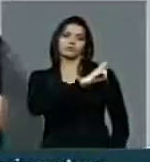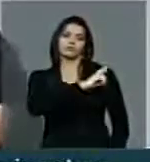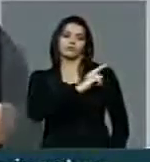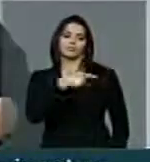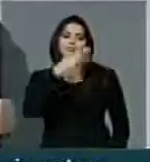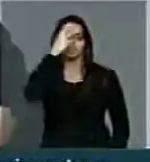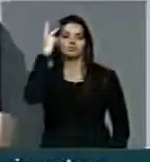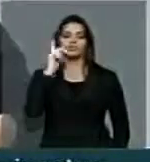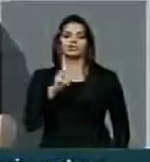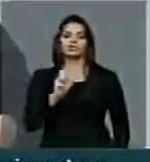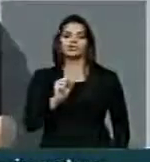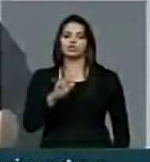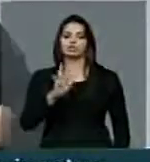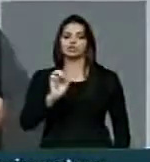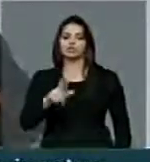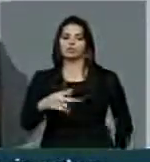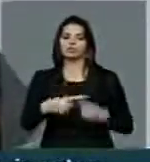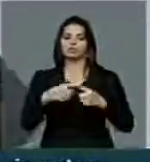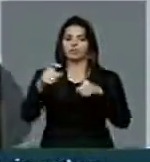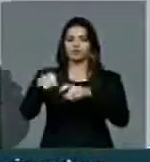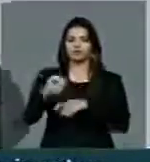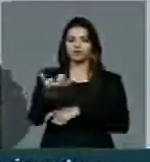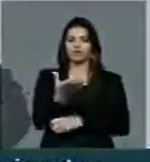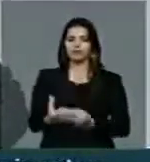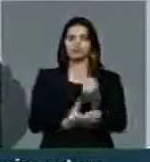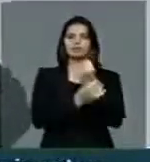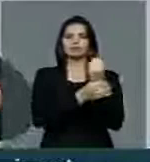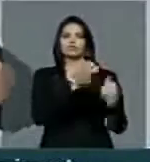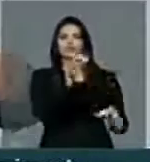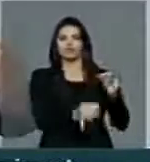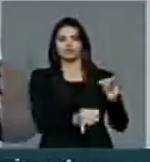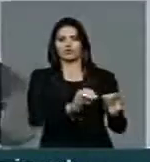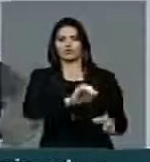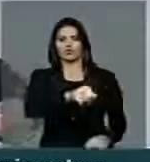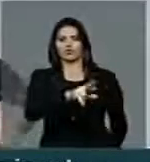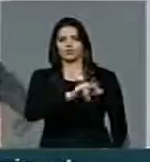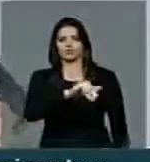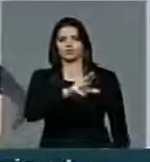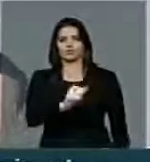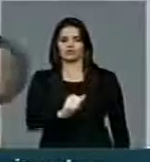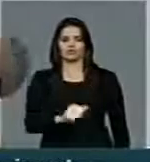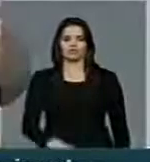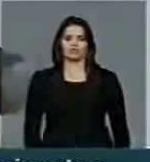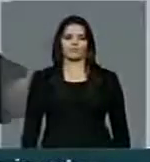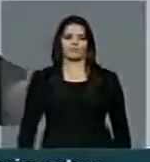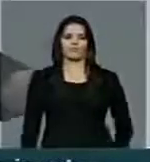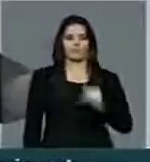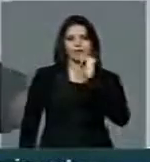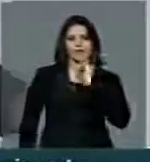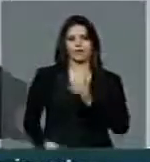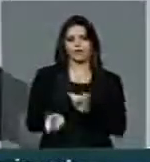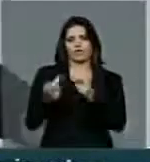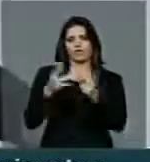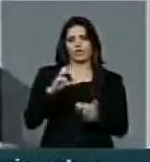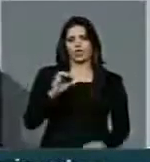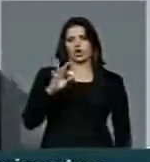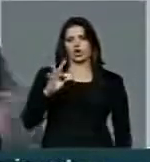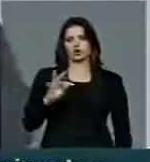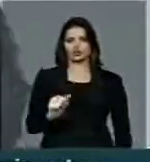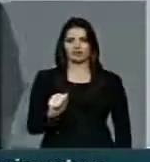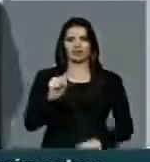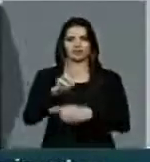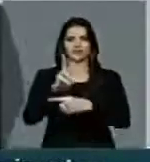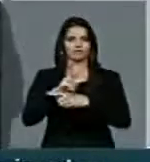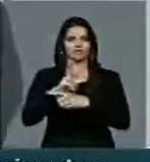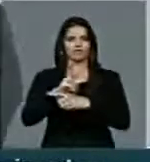frente àquilo que o agricultor quer, segurança jurídica. Eu não entro numa bolsa de valores vendendo uma cota de reserva ambiental se